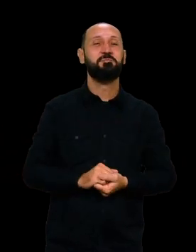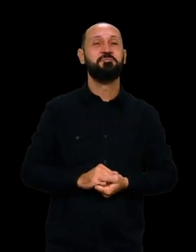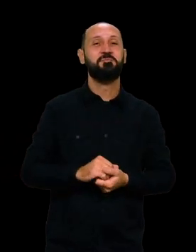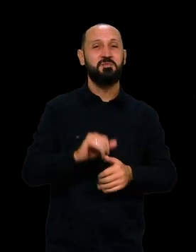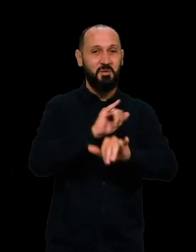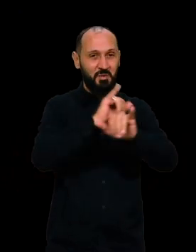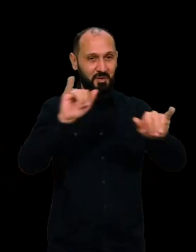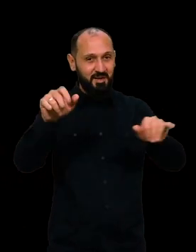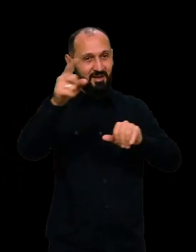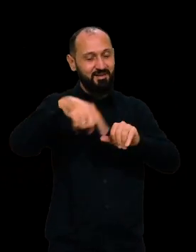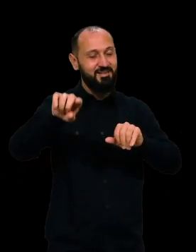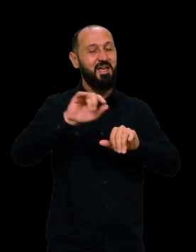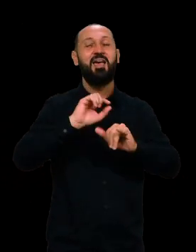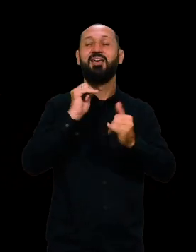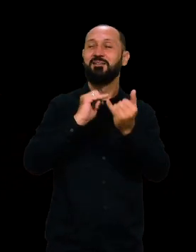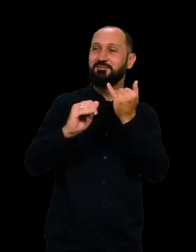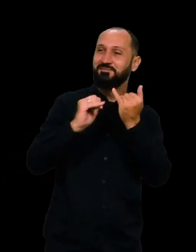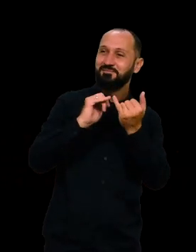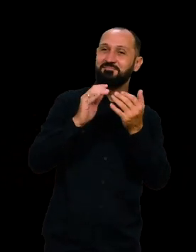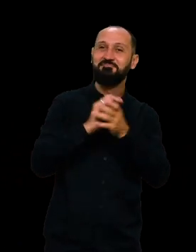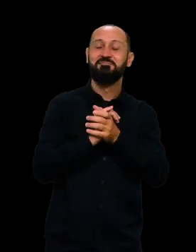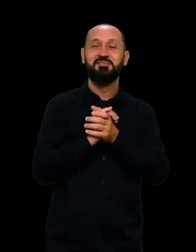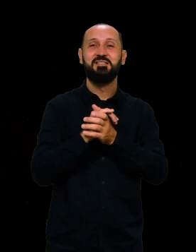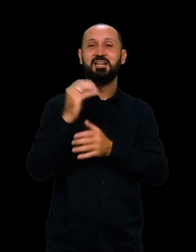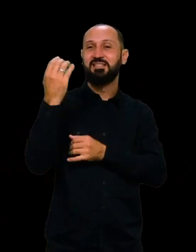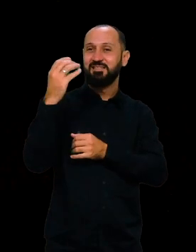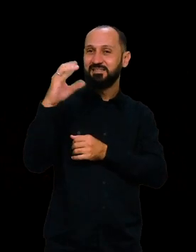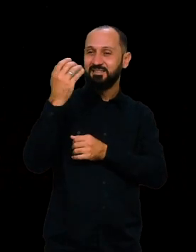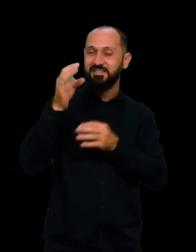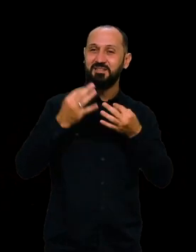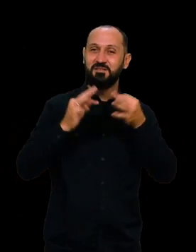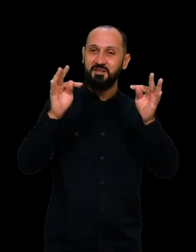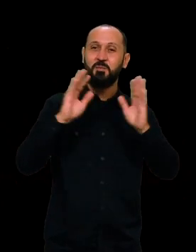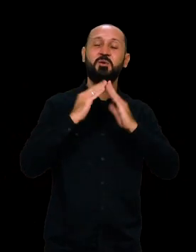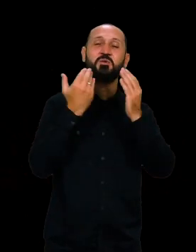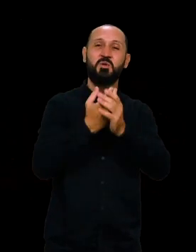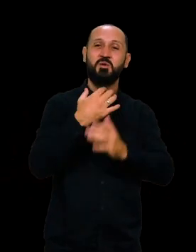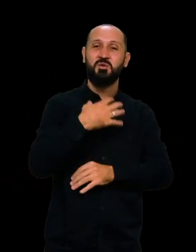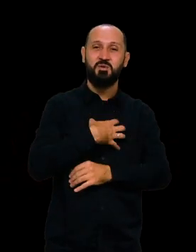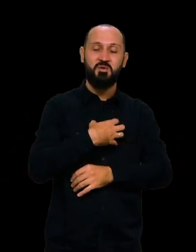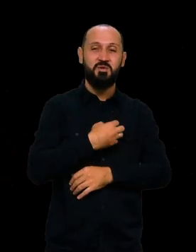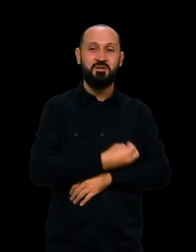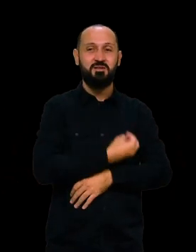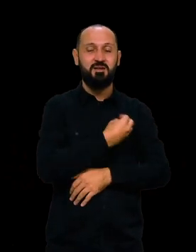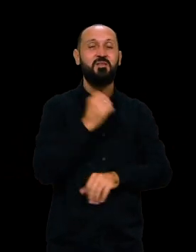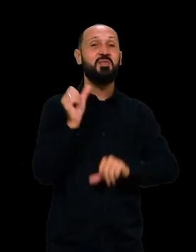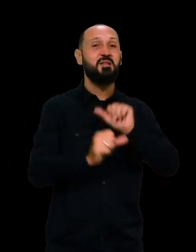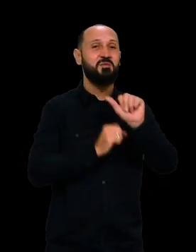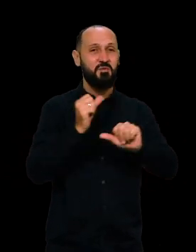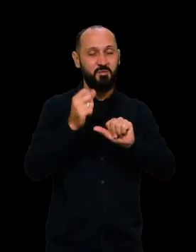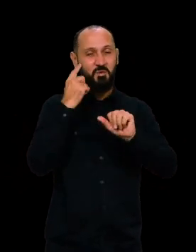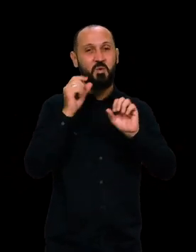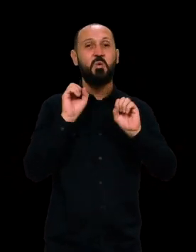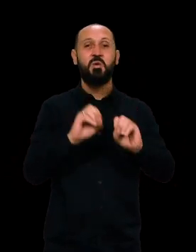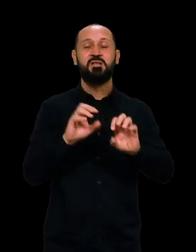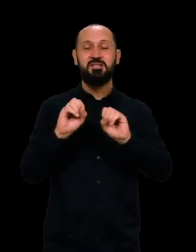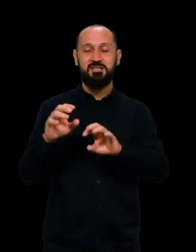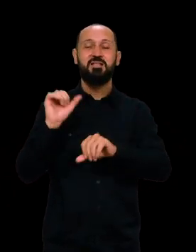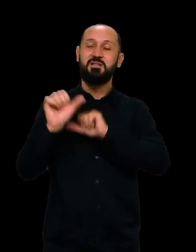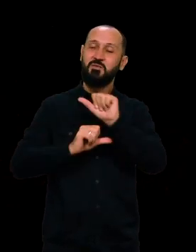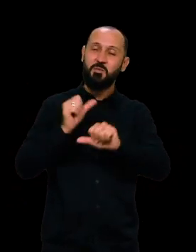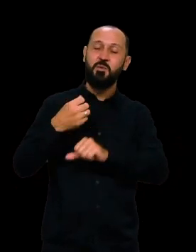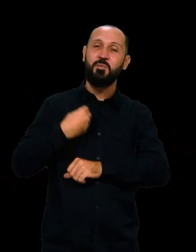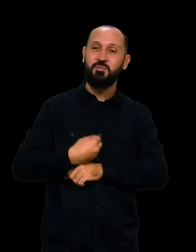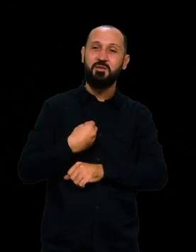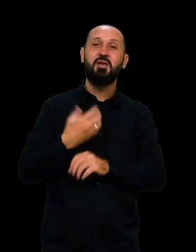isso. Então o recado basicamente é esse. E a ciência e tecnologia, ela é uma escola de vida, ela transformou minha vida, o ensino transformou minha